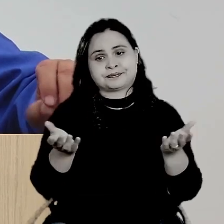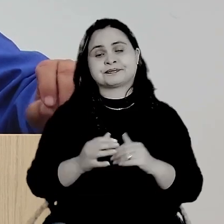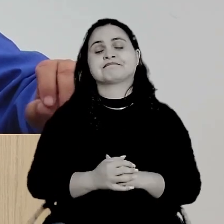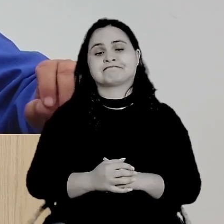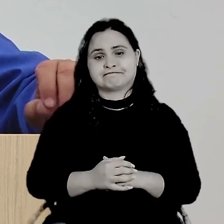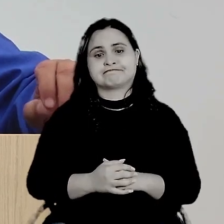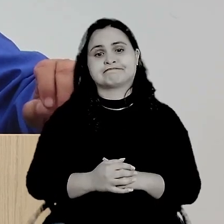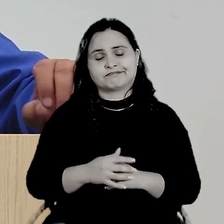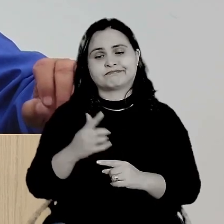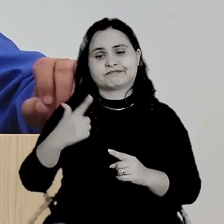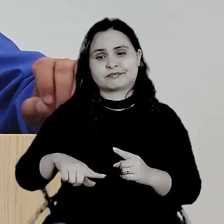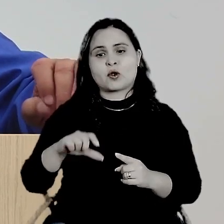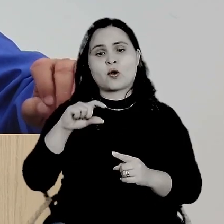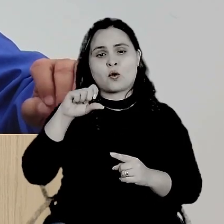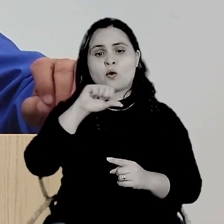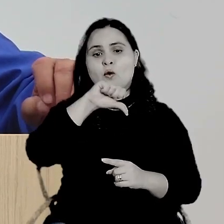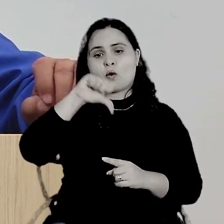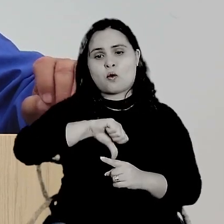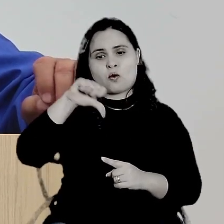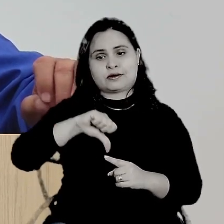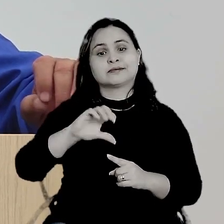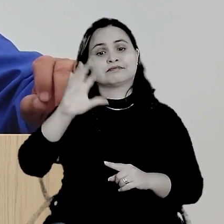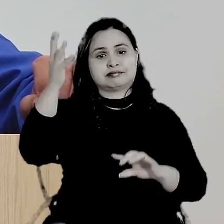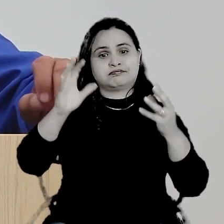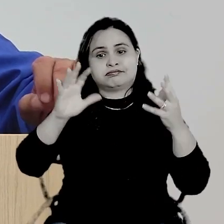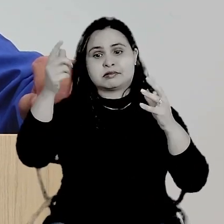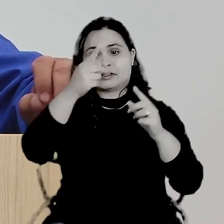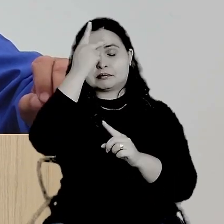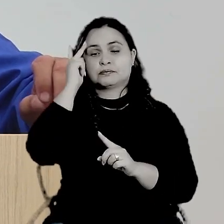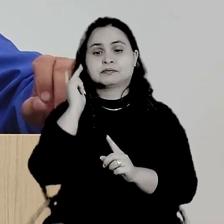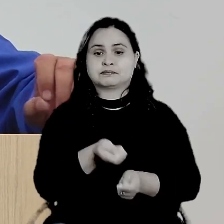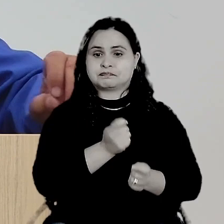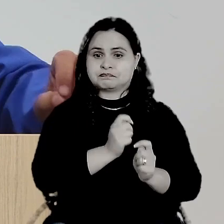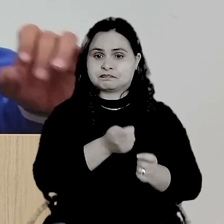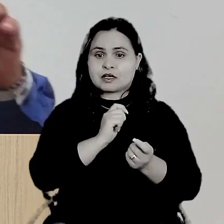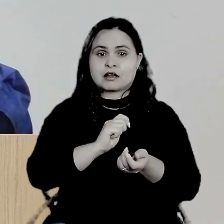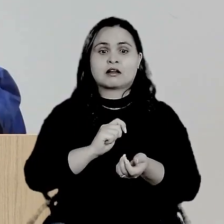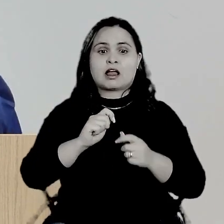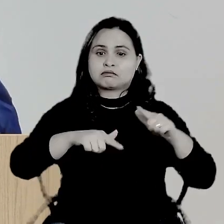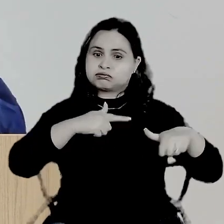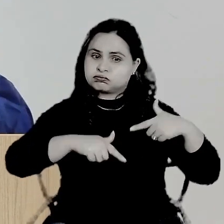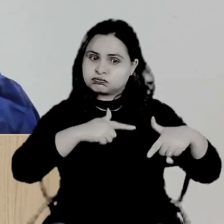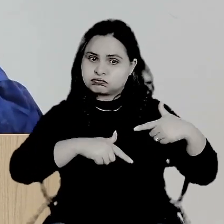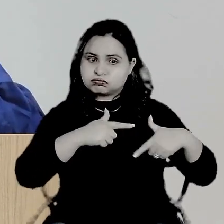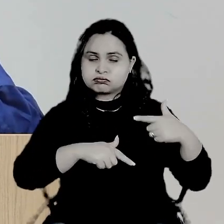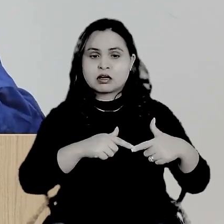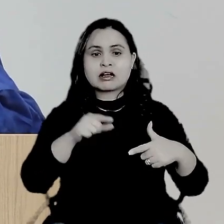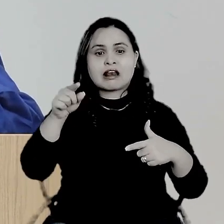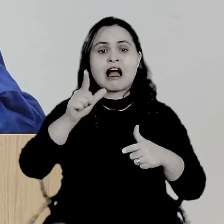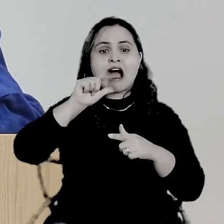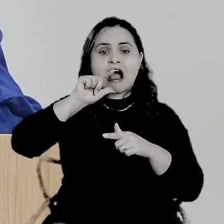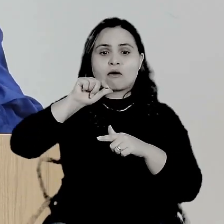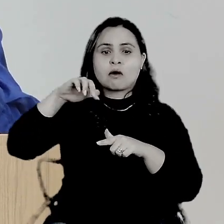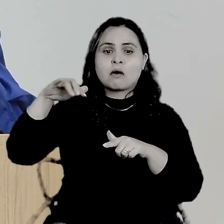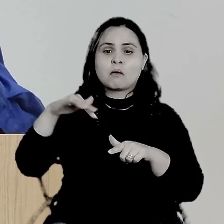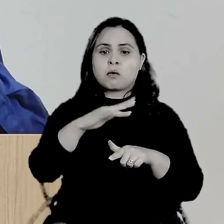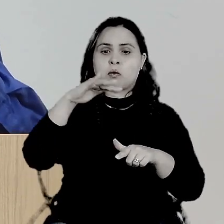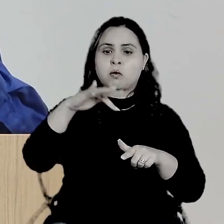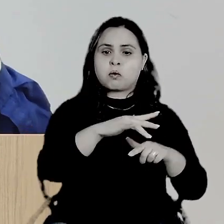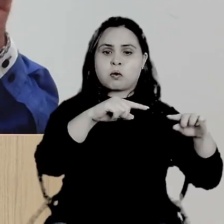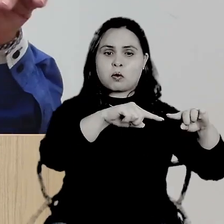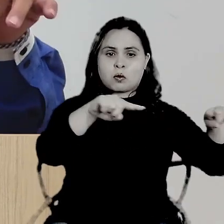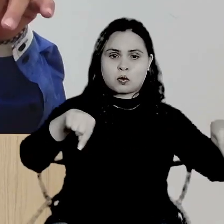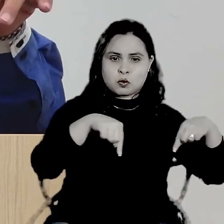está acontecendo lá. Os pescadores que estão em atividade estão levando água da cidade com poço artesiano.